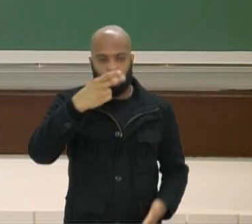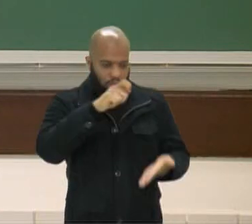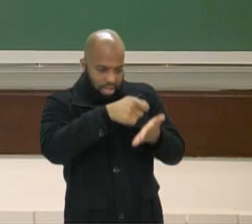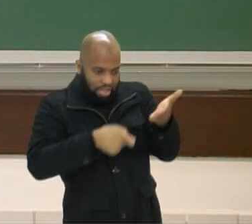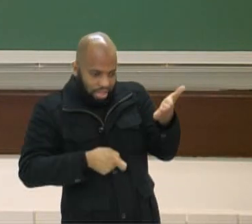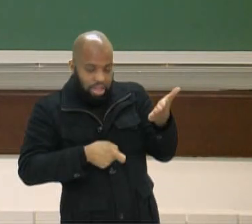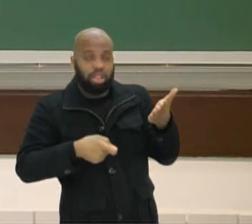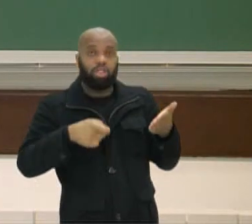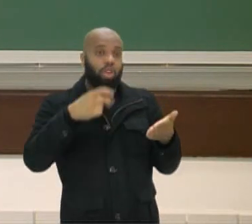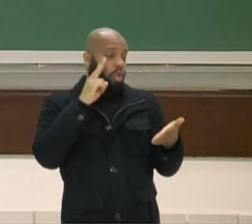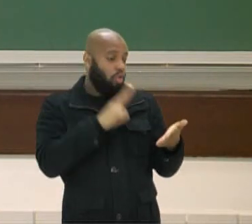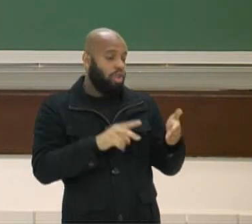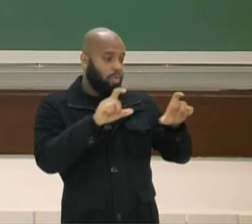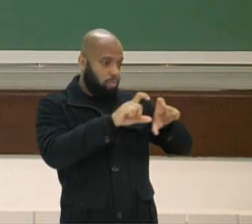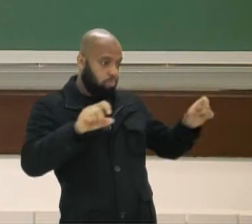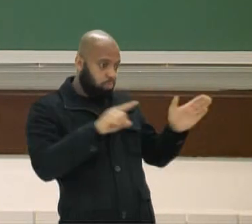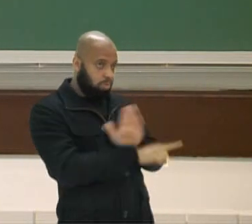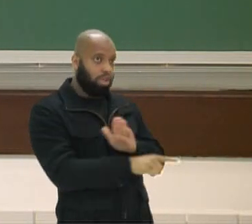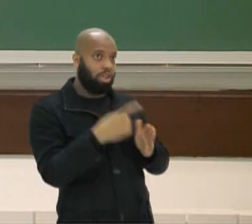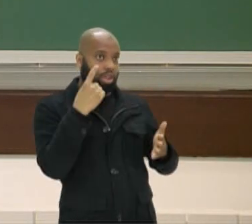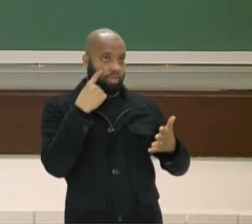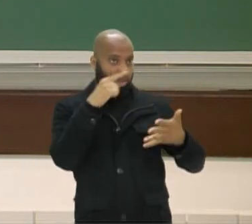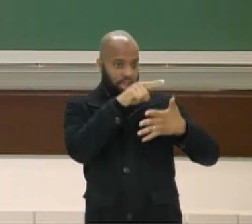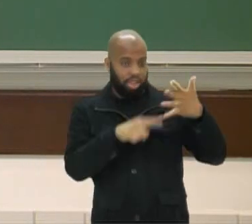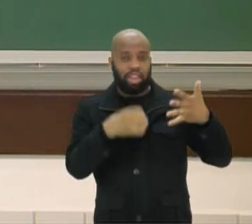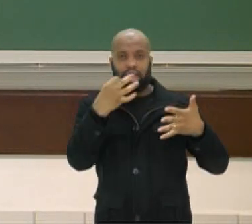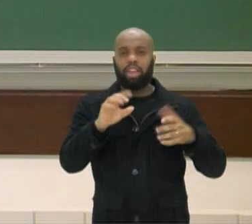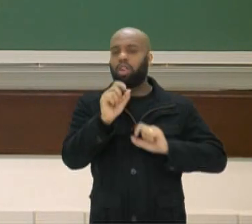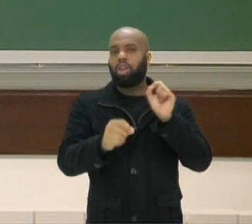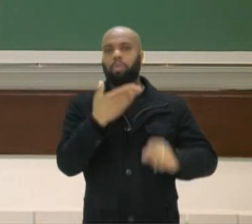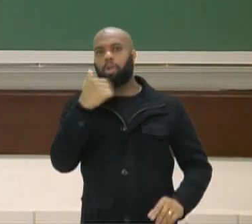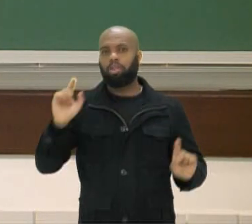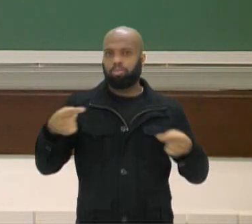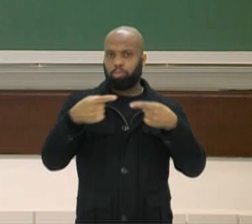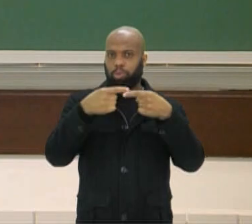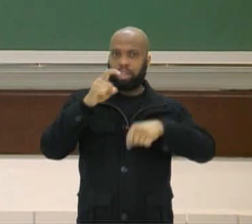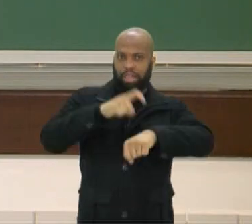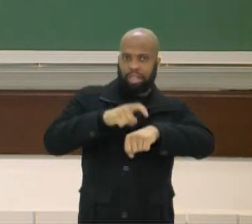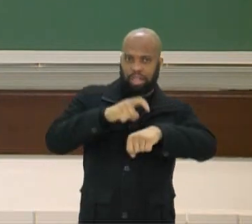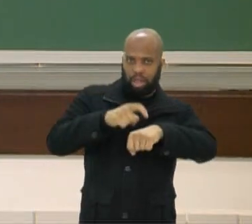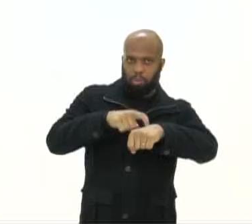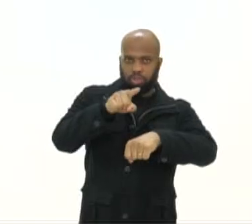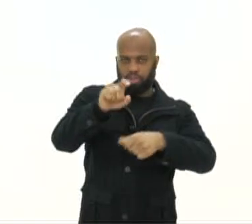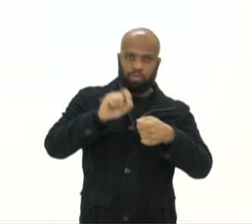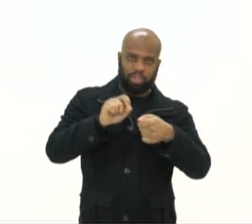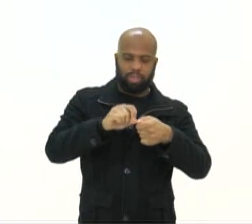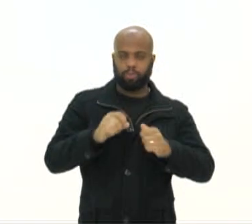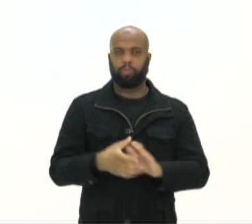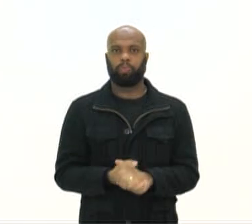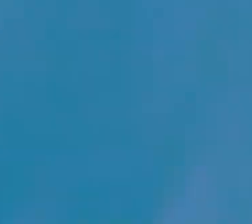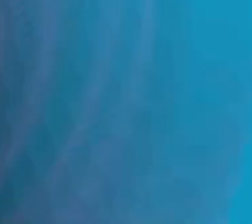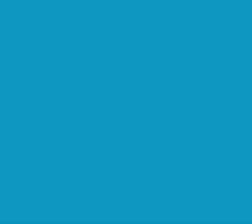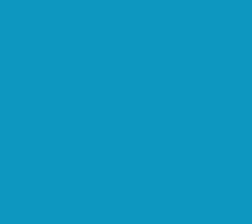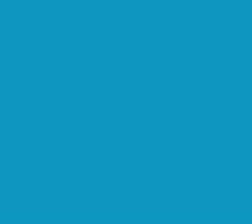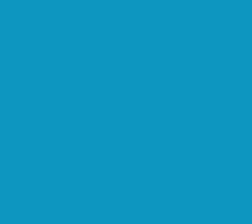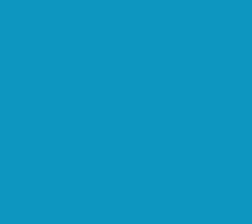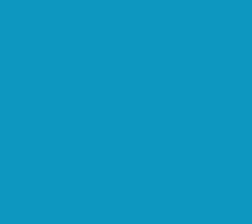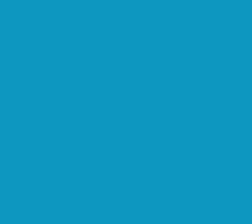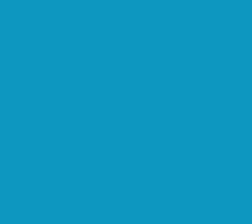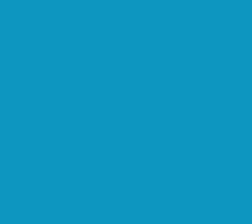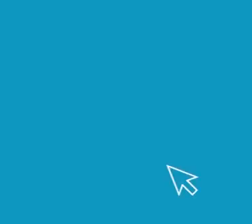Vai para o enunciado e busque as alternativas ali que você acha que seria melhor, ok? Tempinho para vocês, vamos lá.